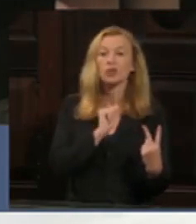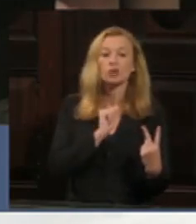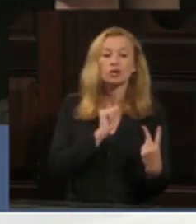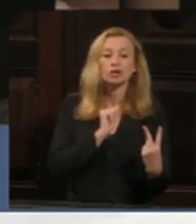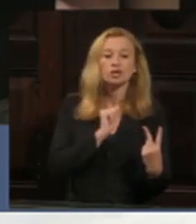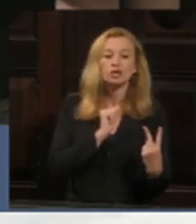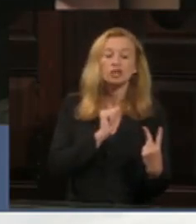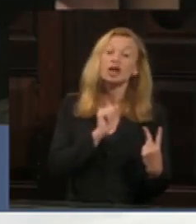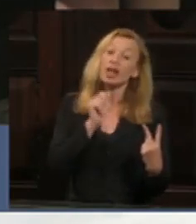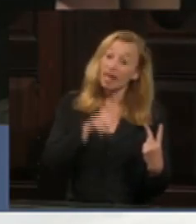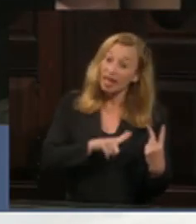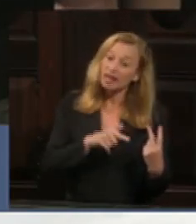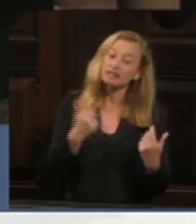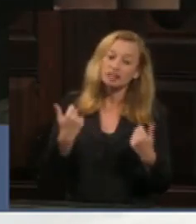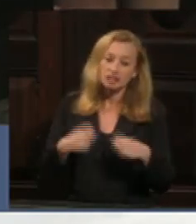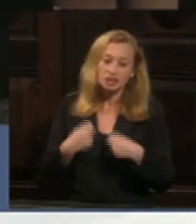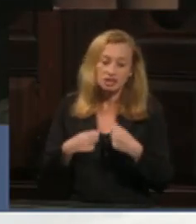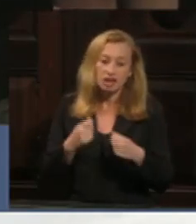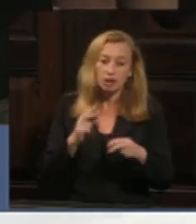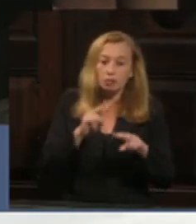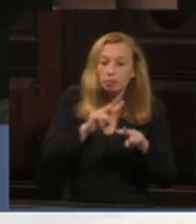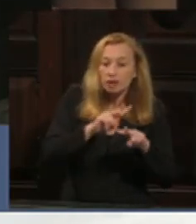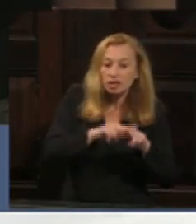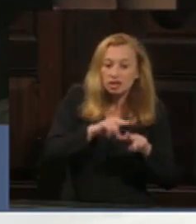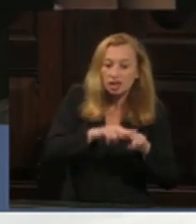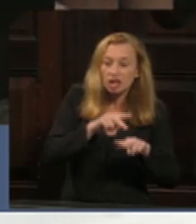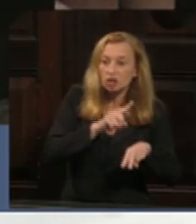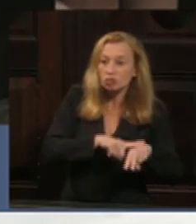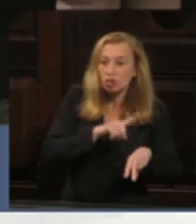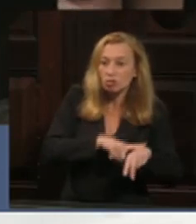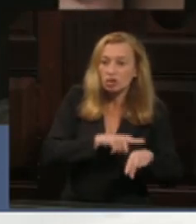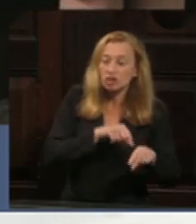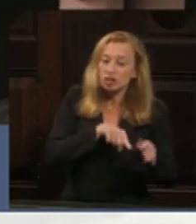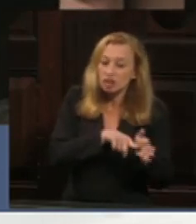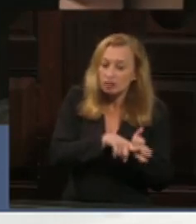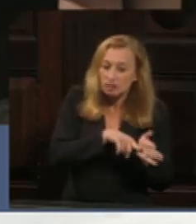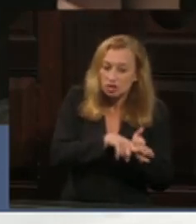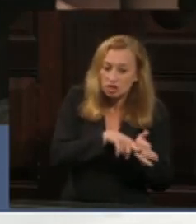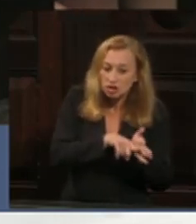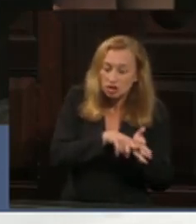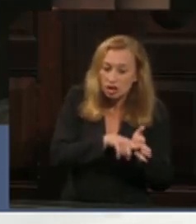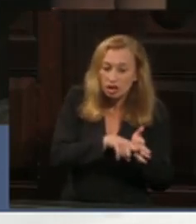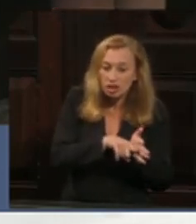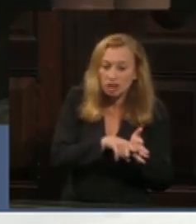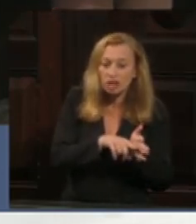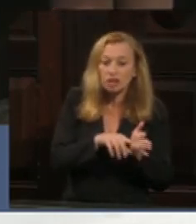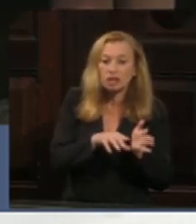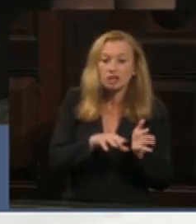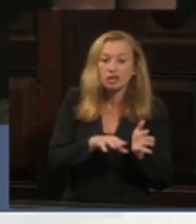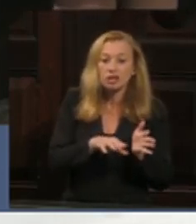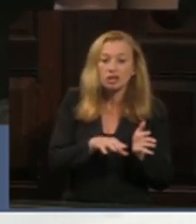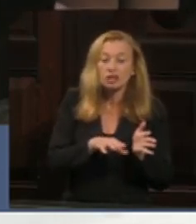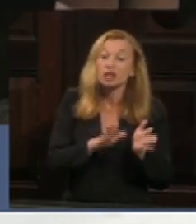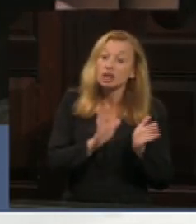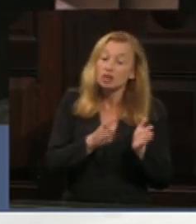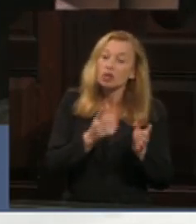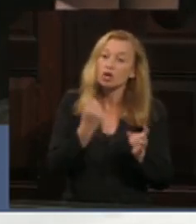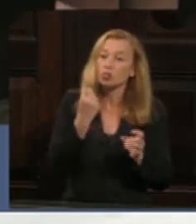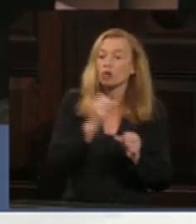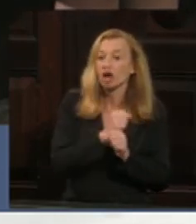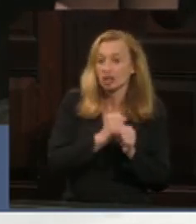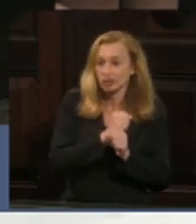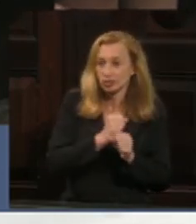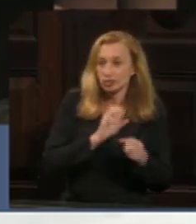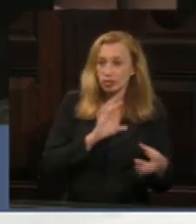foi necessário prender no momento da investigação, e esse momento, coincidentemente, chegou perto de 1 ano.